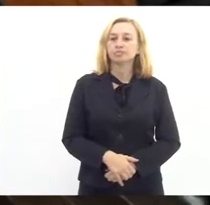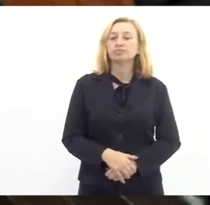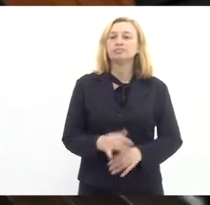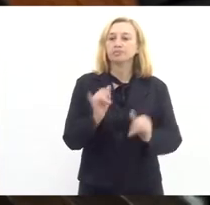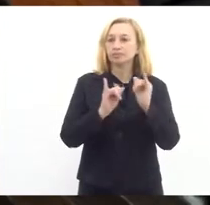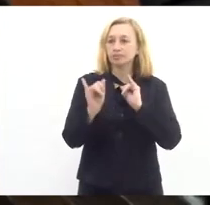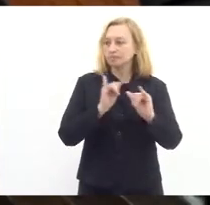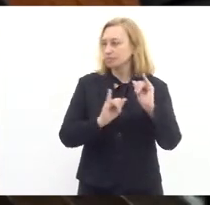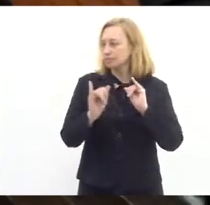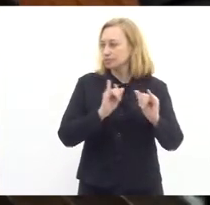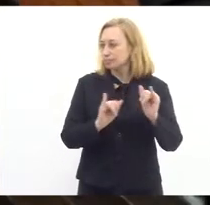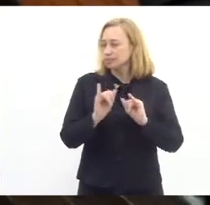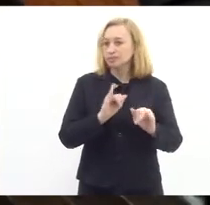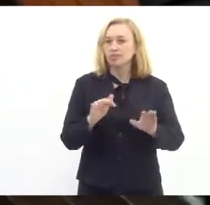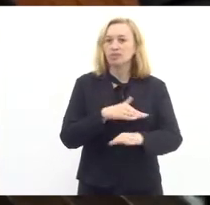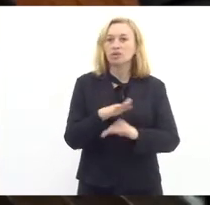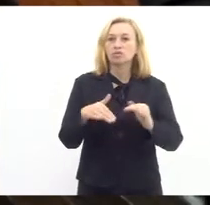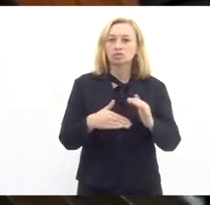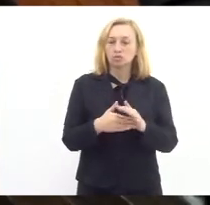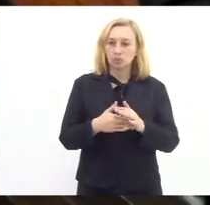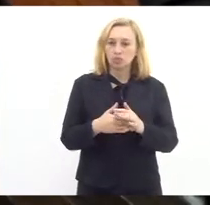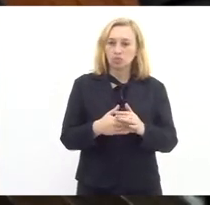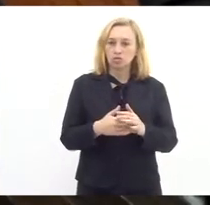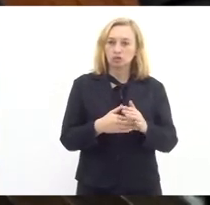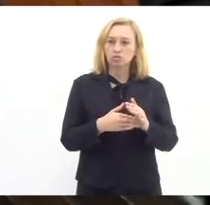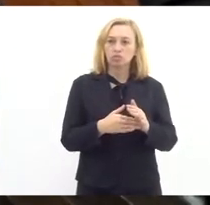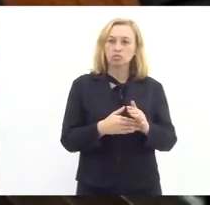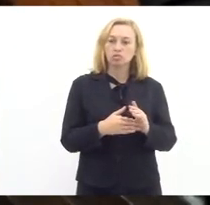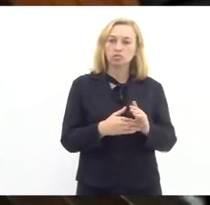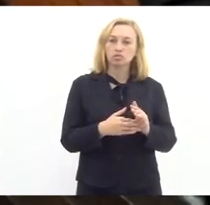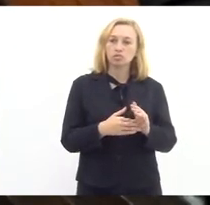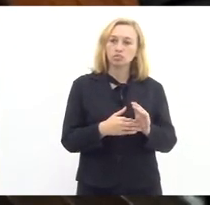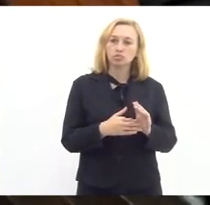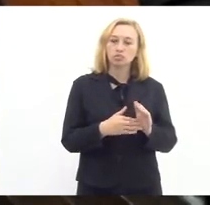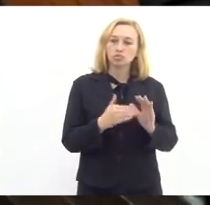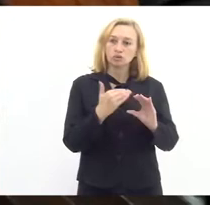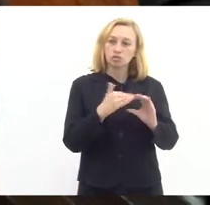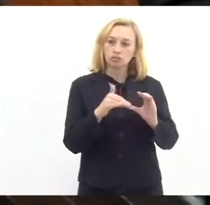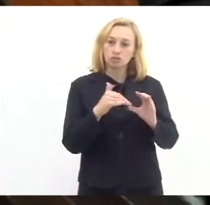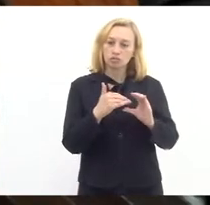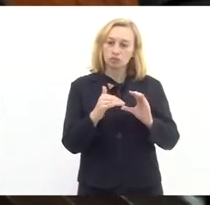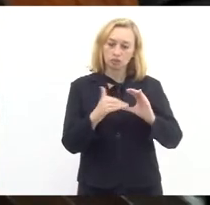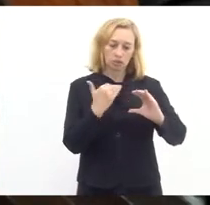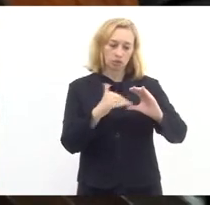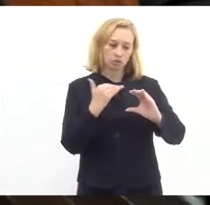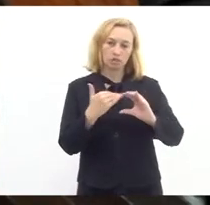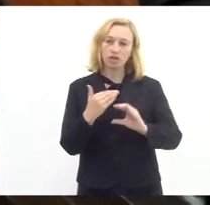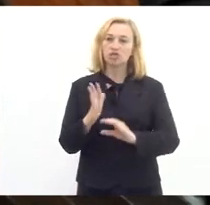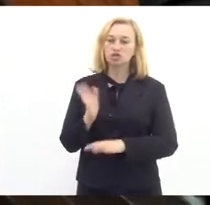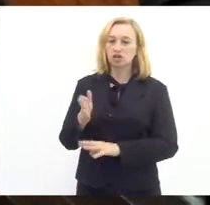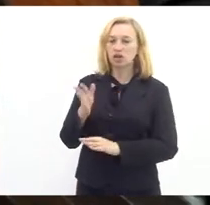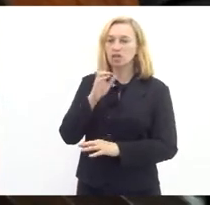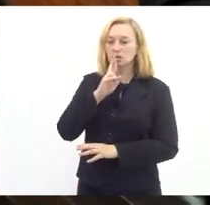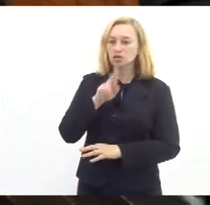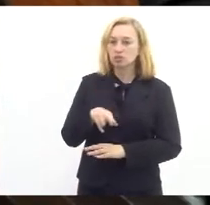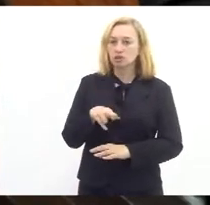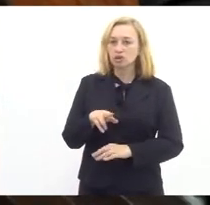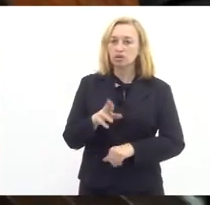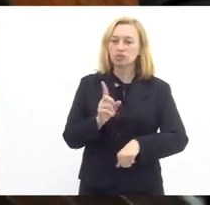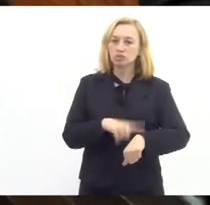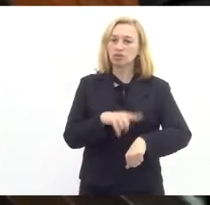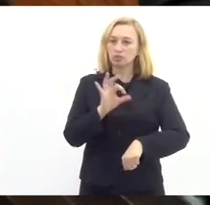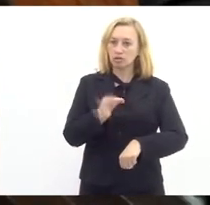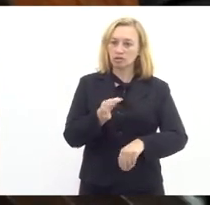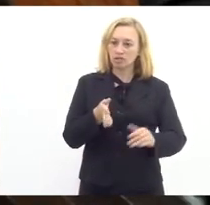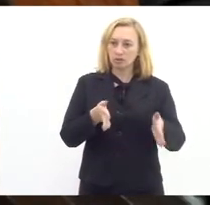Informar que todos os ofícios que nos foram encaminhados, nós respondemos tempestivamente, dentro do